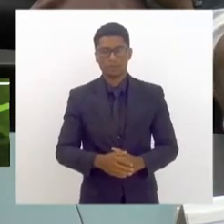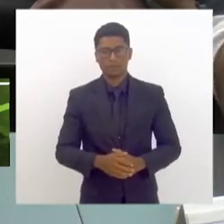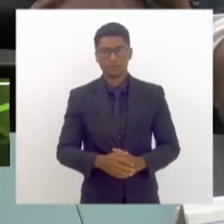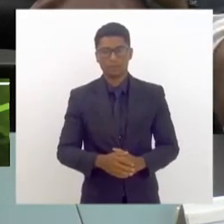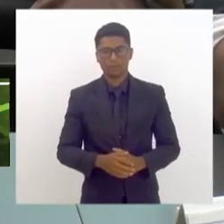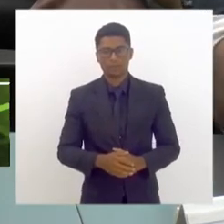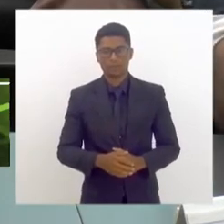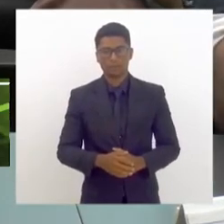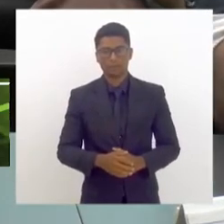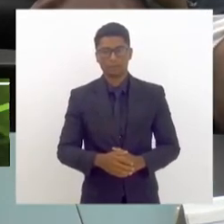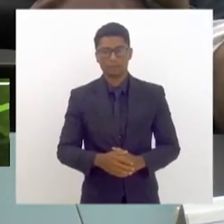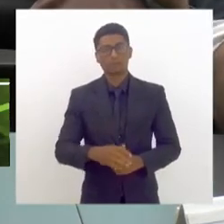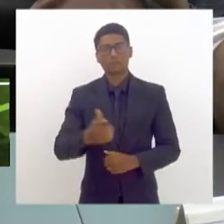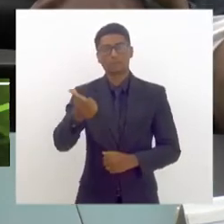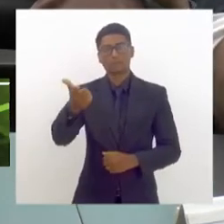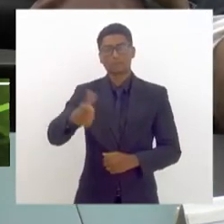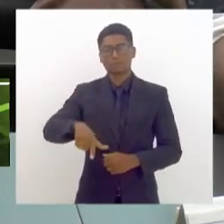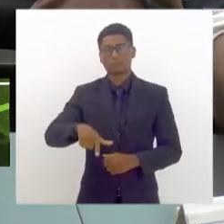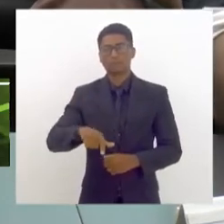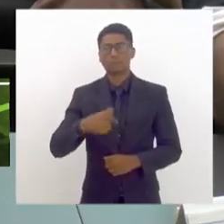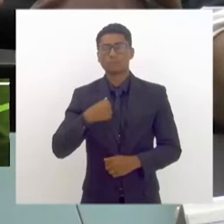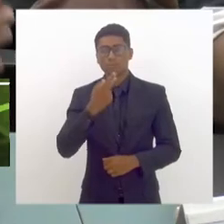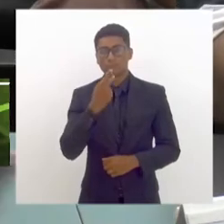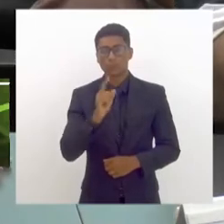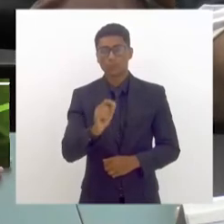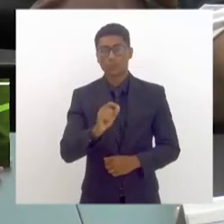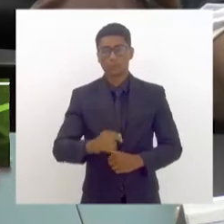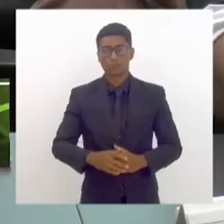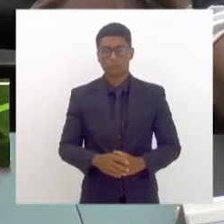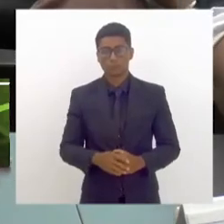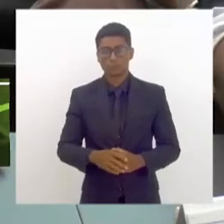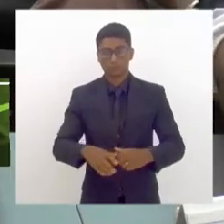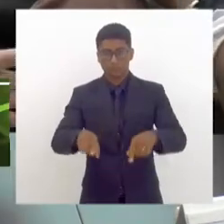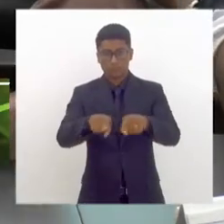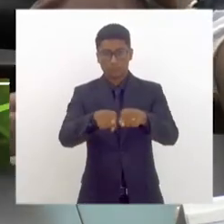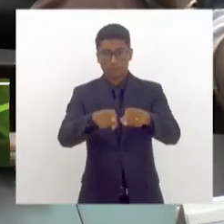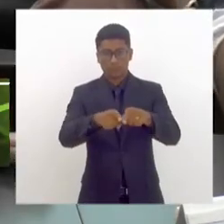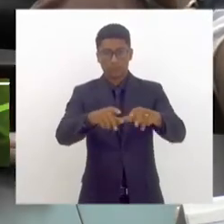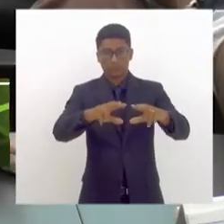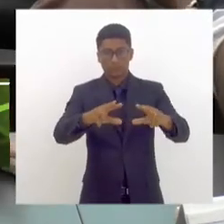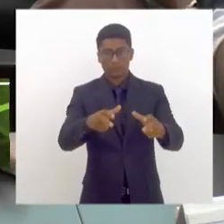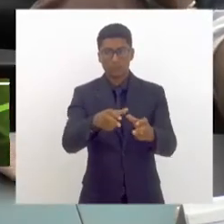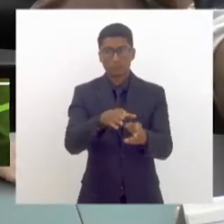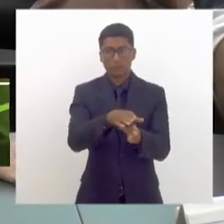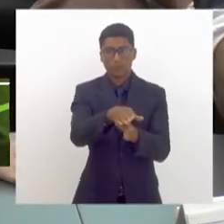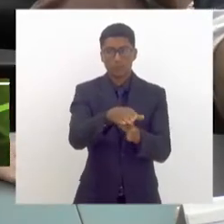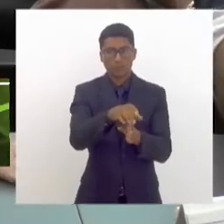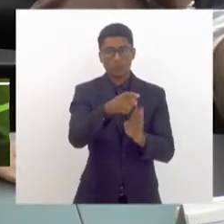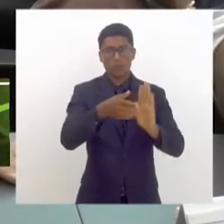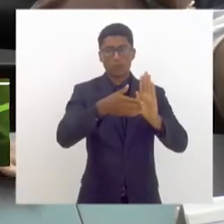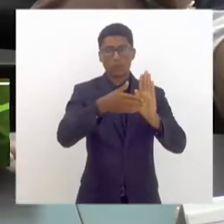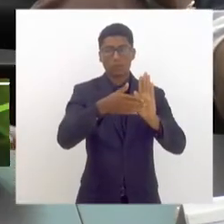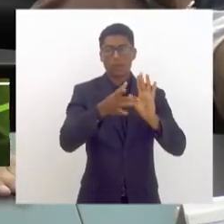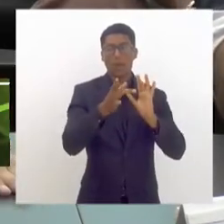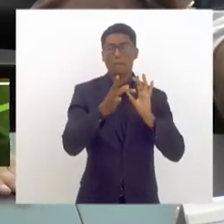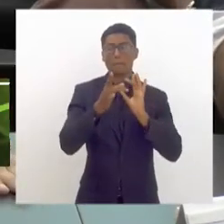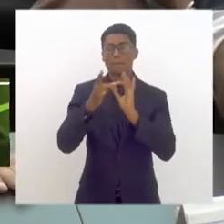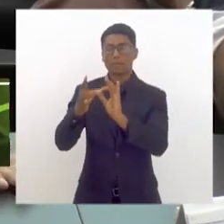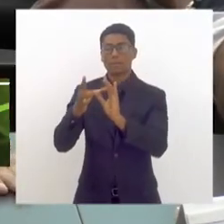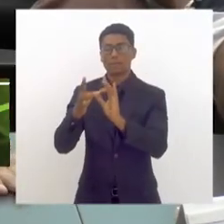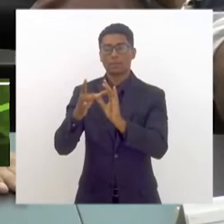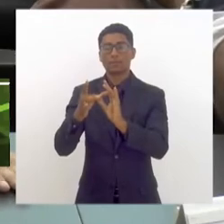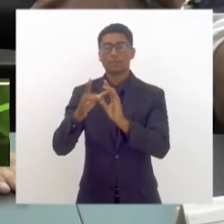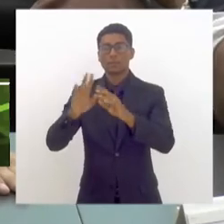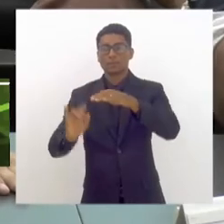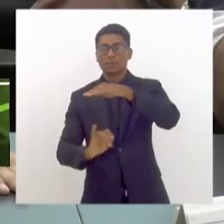Para além disso, queria falar também sobre a questão do conselho que eles, né, propuseram, a parceria com as instituições de ensino superior.